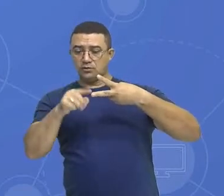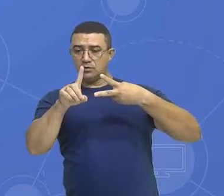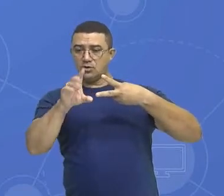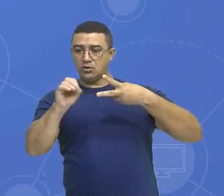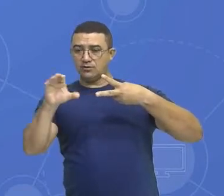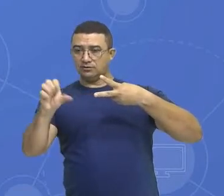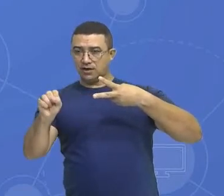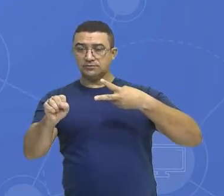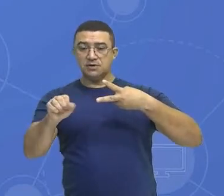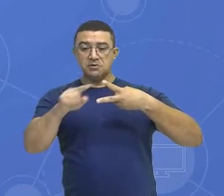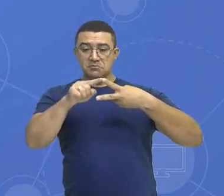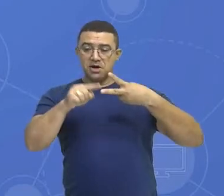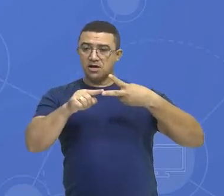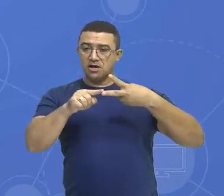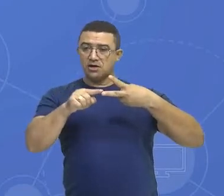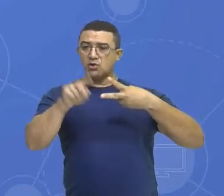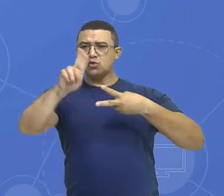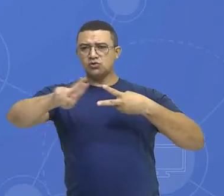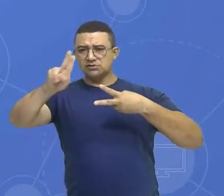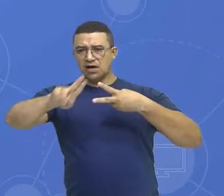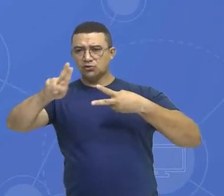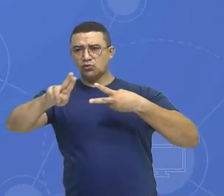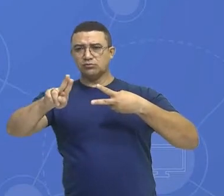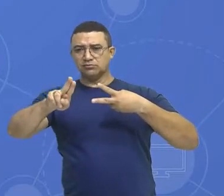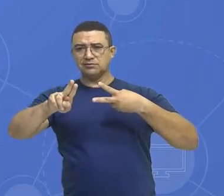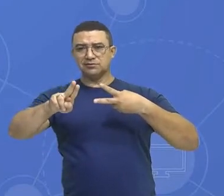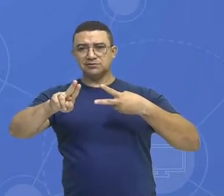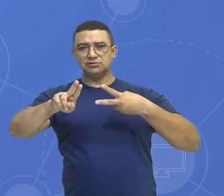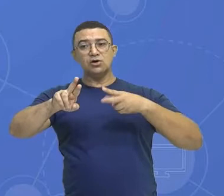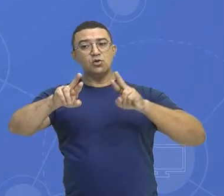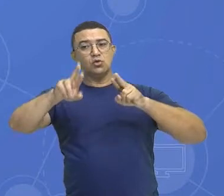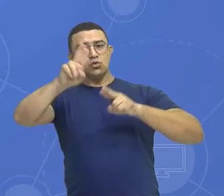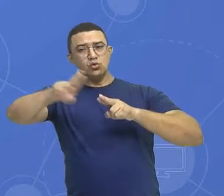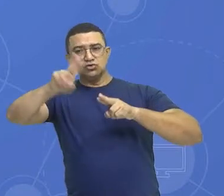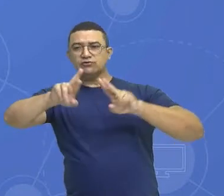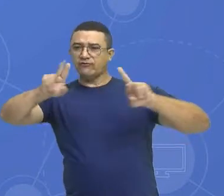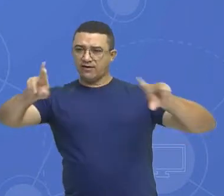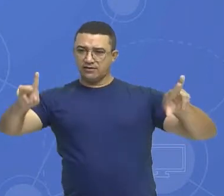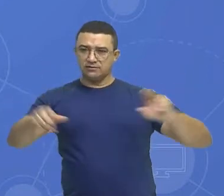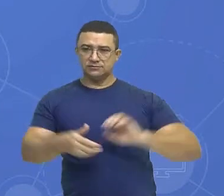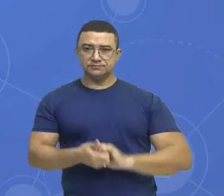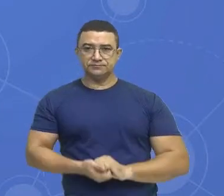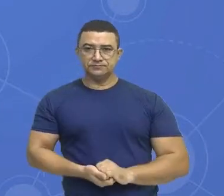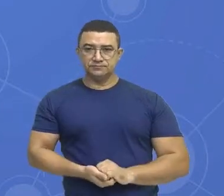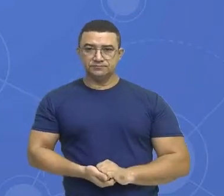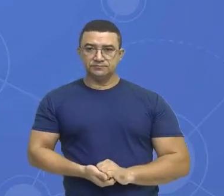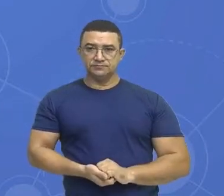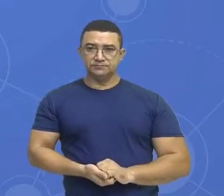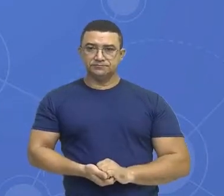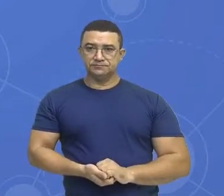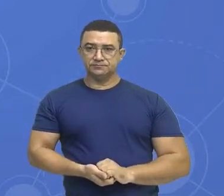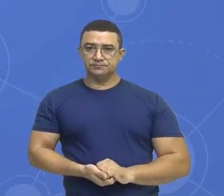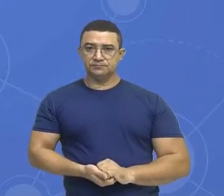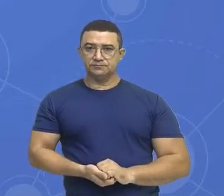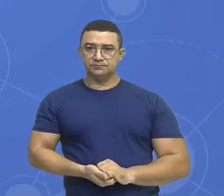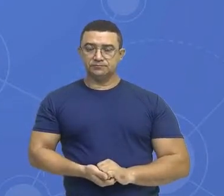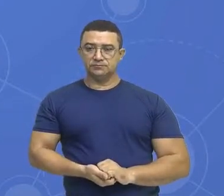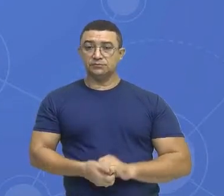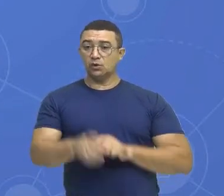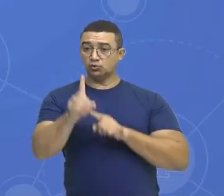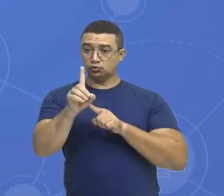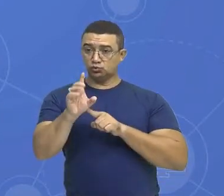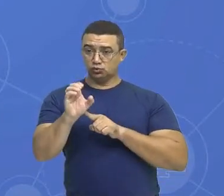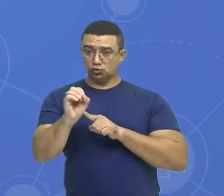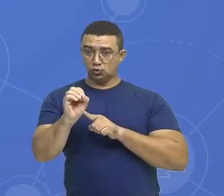nós utilizamos em situações diferentes. Vamos ver qual é a situação de uso de um e de outro? Olha só, gente. Vamos começar, então, falando sobre o